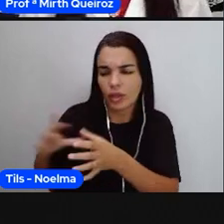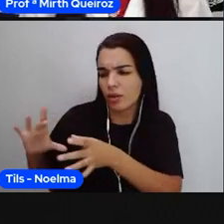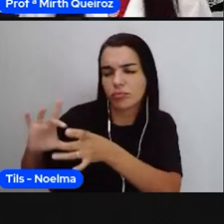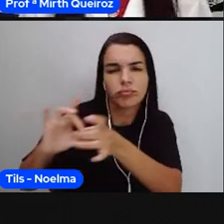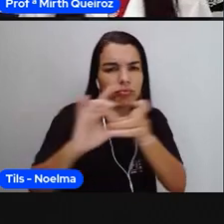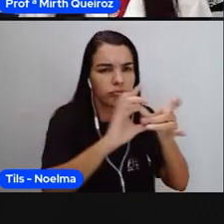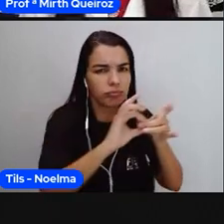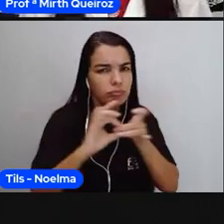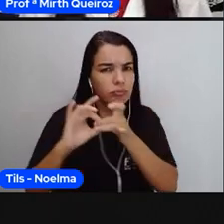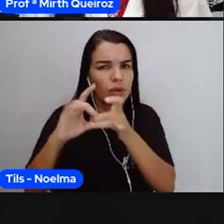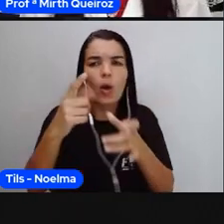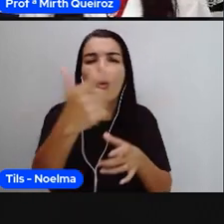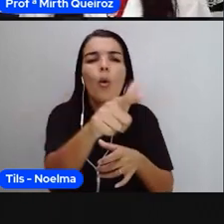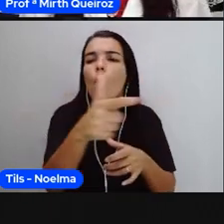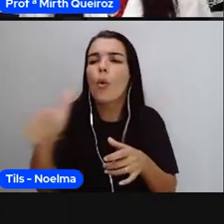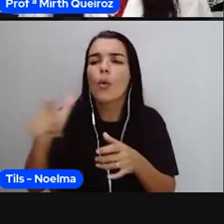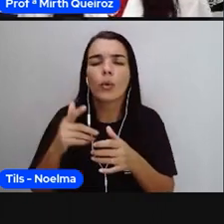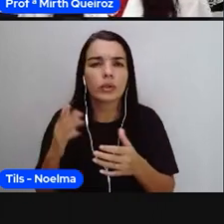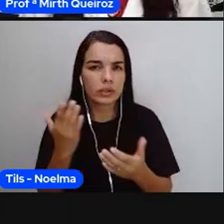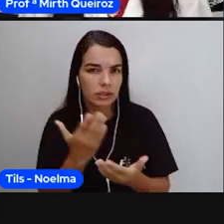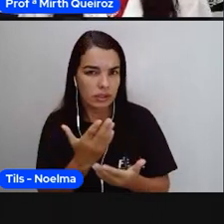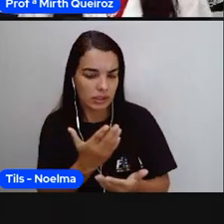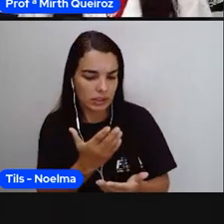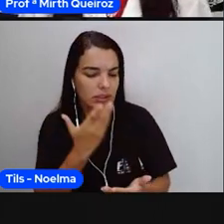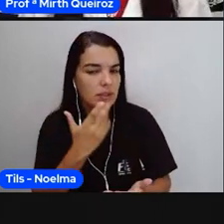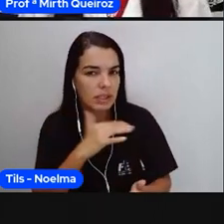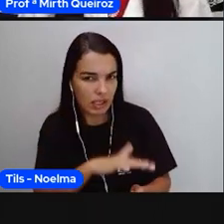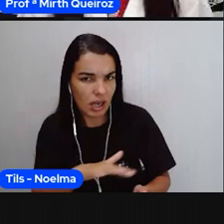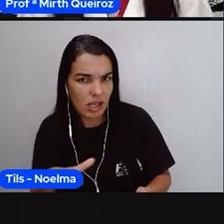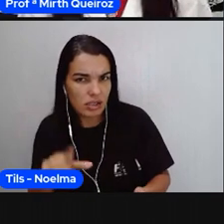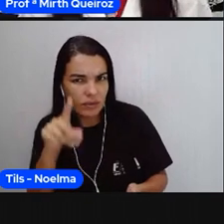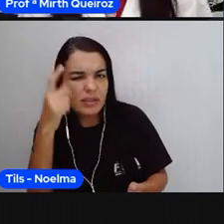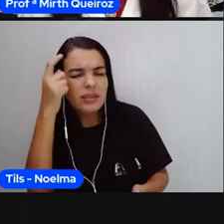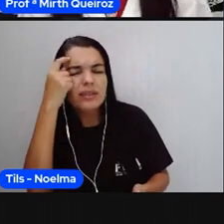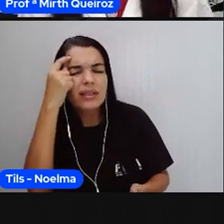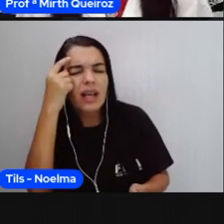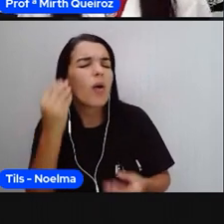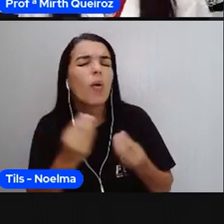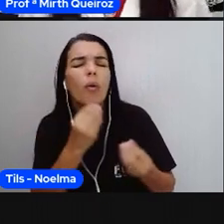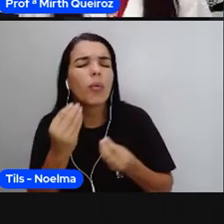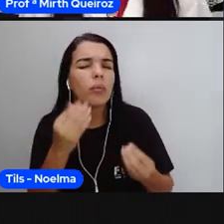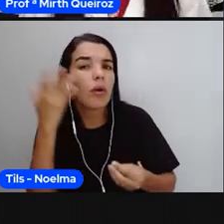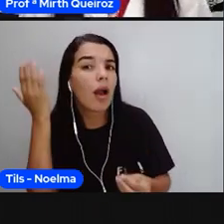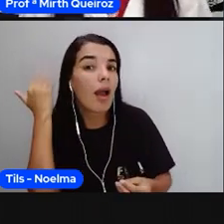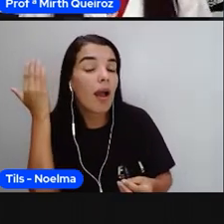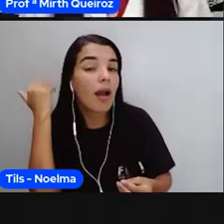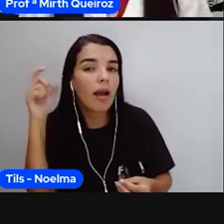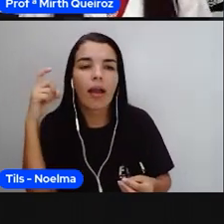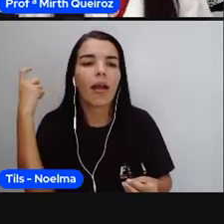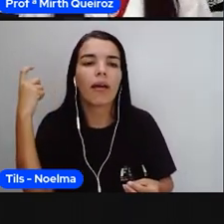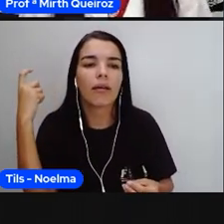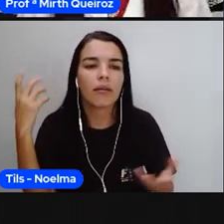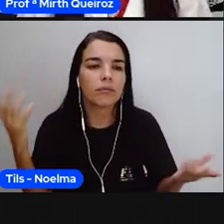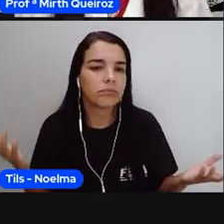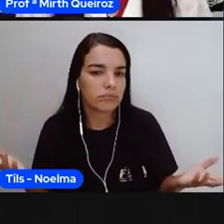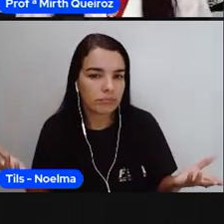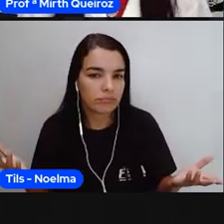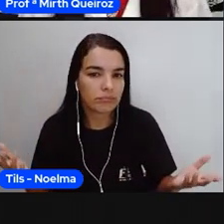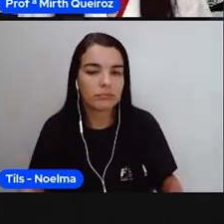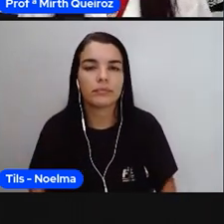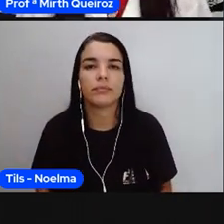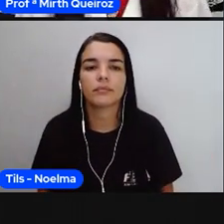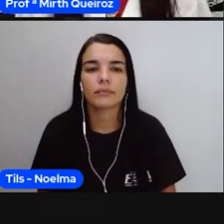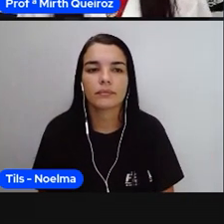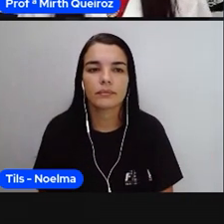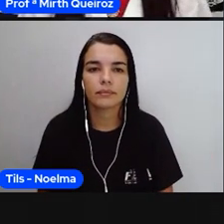outras crianças? Como é que será a vida dessas crianças? Como seria, né, a vida dessas crianças naquela época?